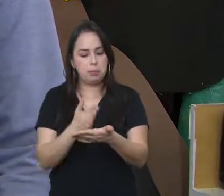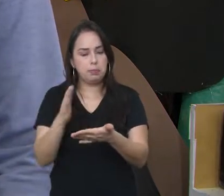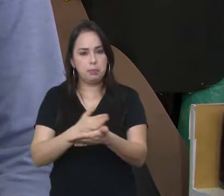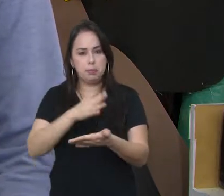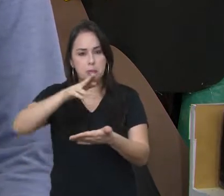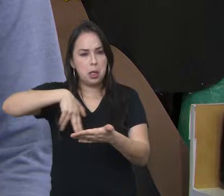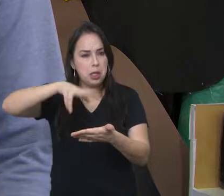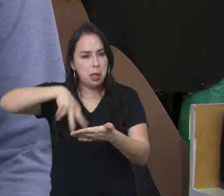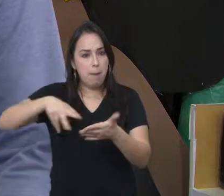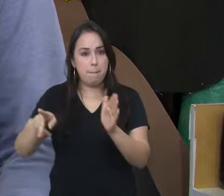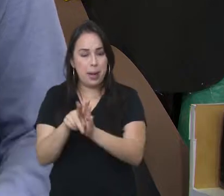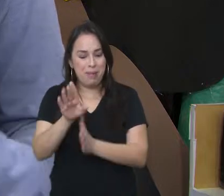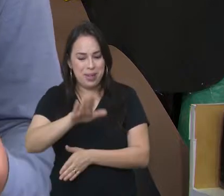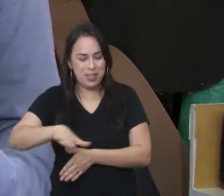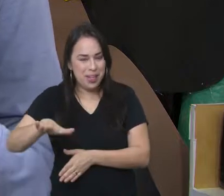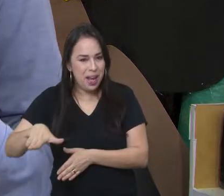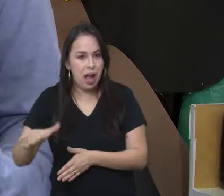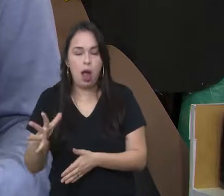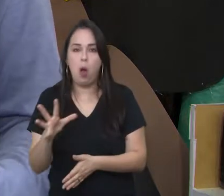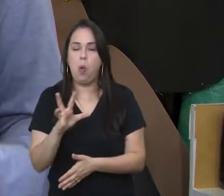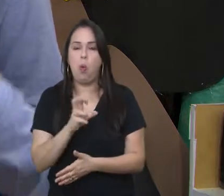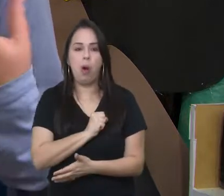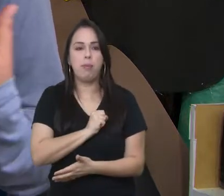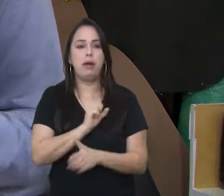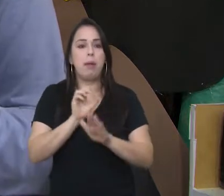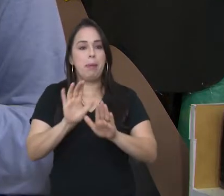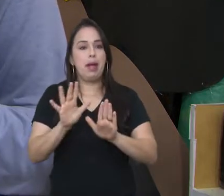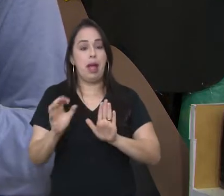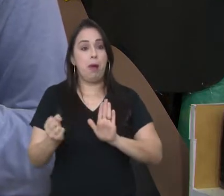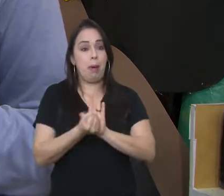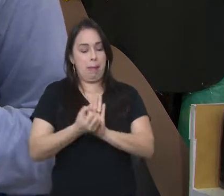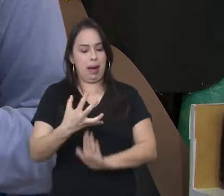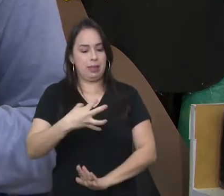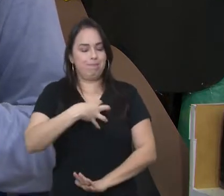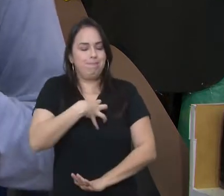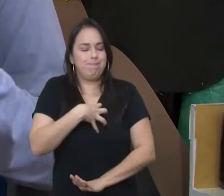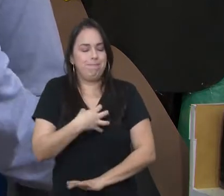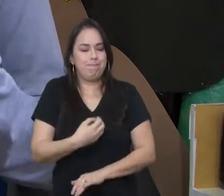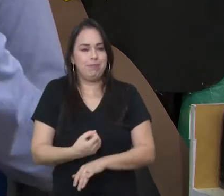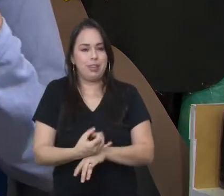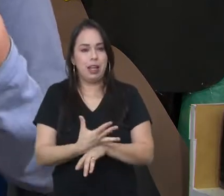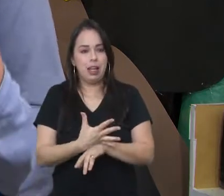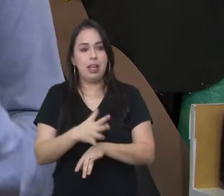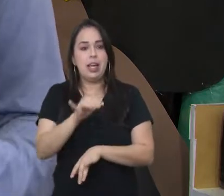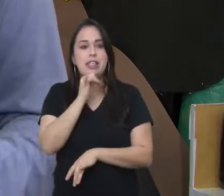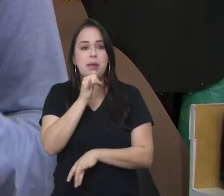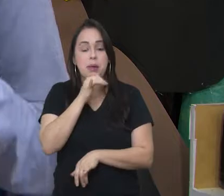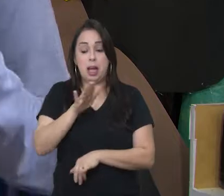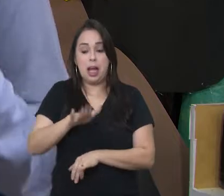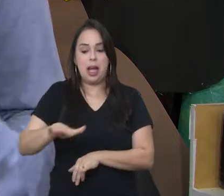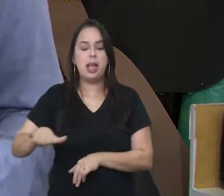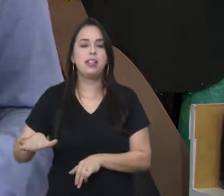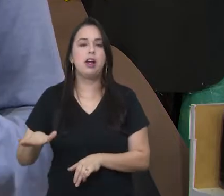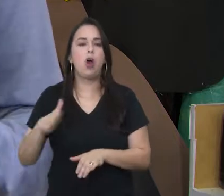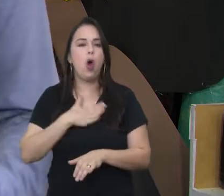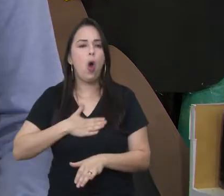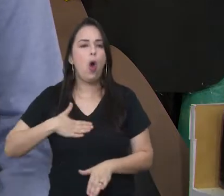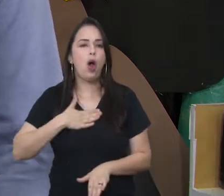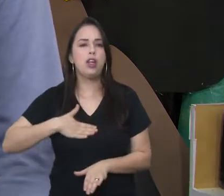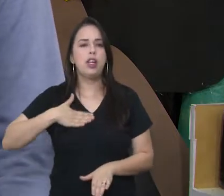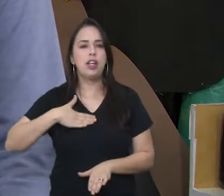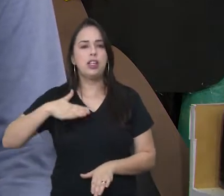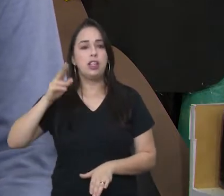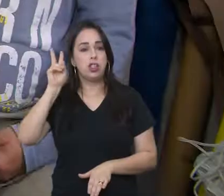assim, coisas infantis, livros. Primeiro que marca a gente, né? Quando a gente é criança, a gente gosta de ler essas historinhas e